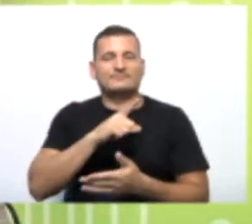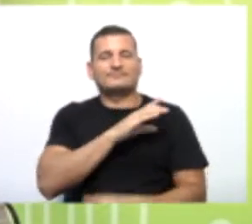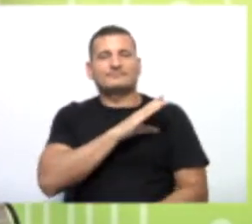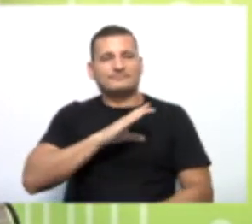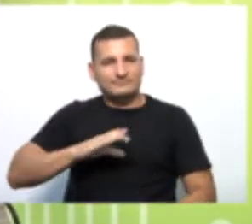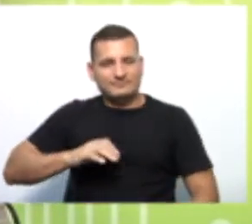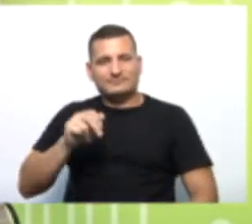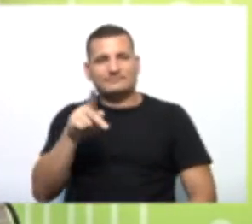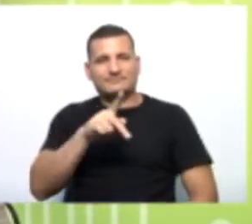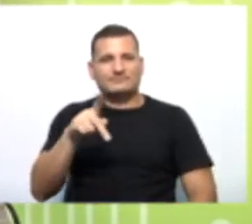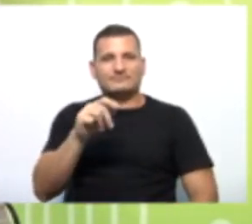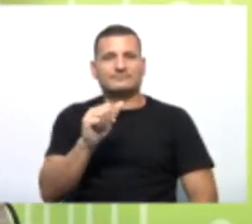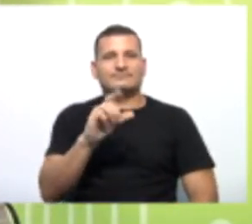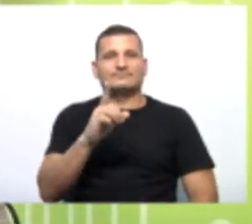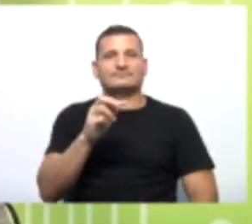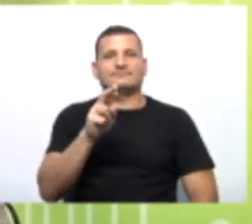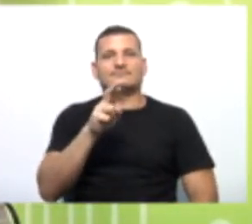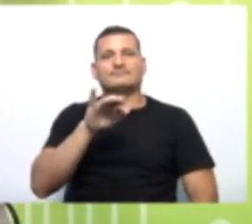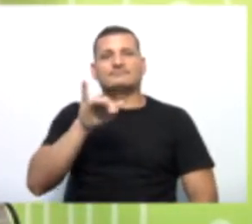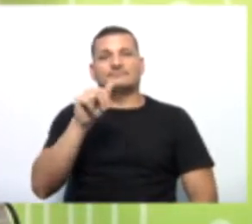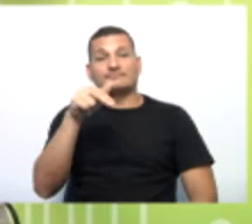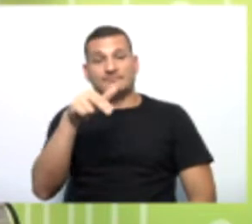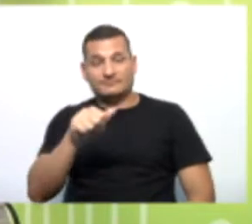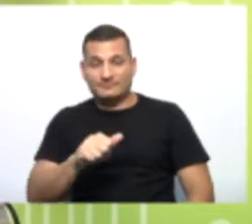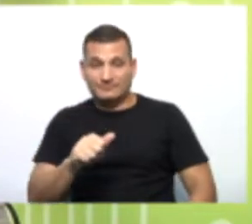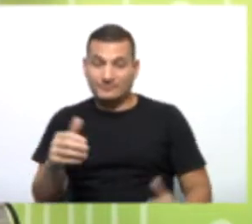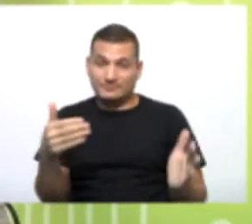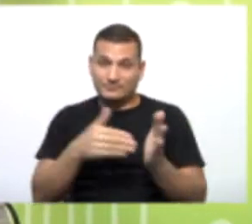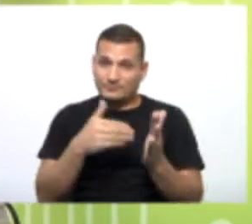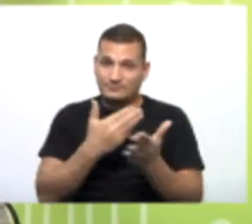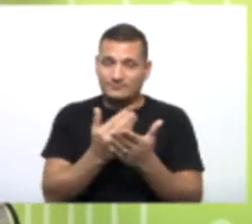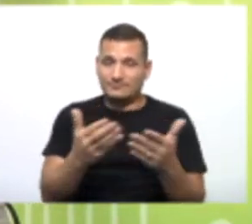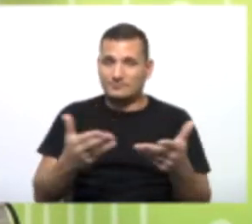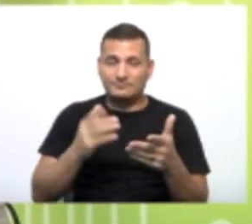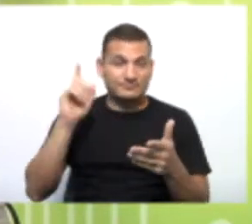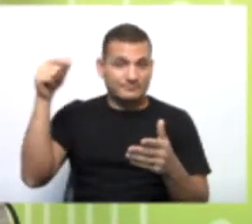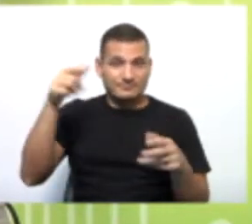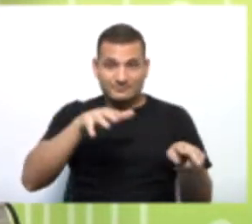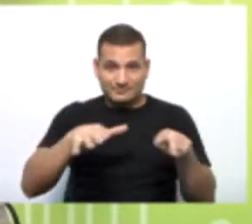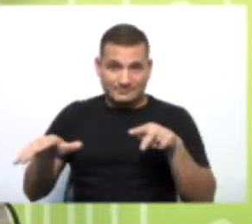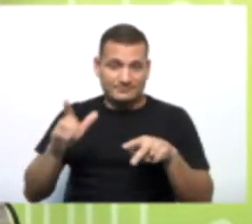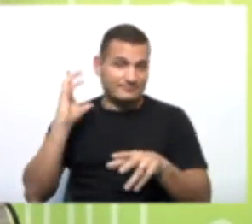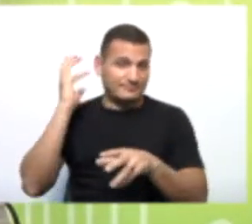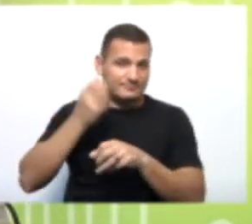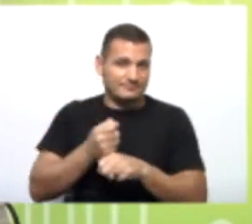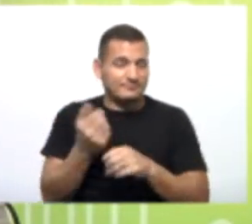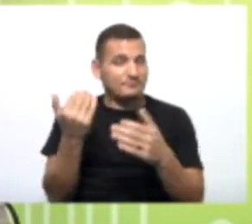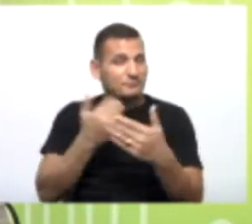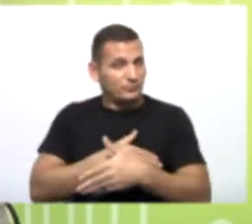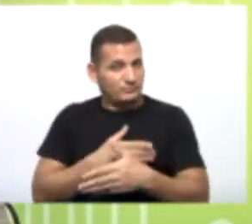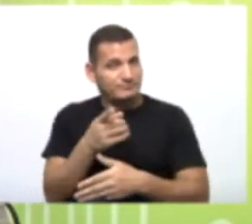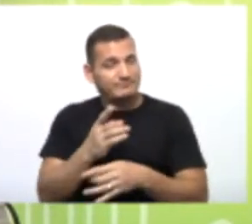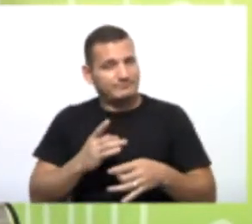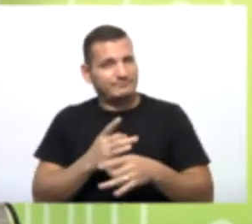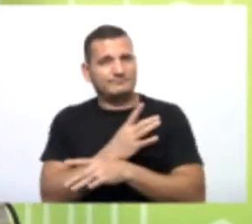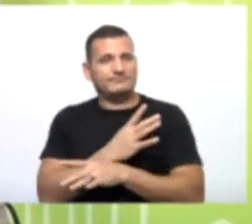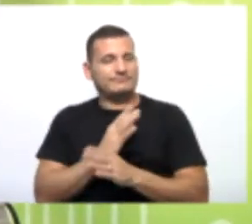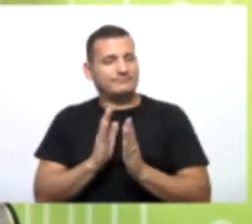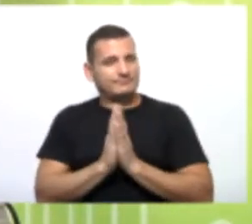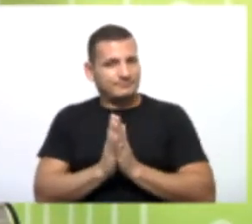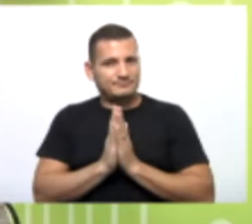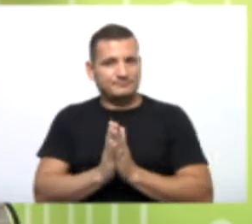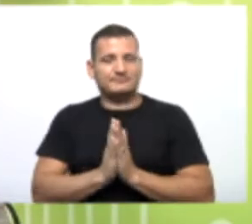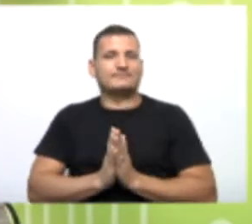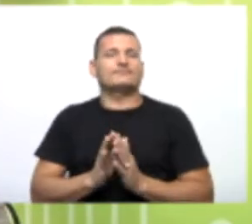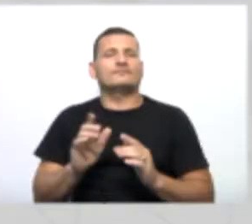coordenadora, a professora Adriana, enfim, última aula, hein? Semana que vem, revisão e provinha. Se prepare, por favor, ok? Vamos